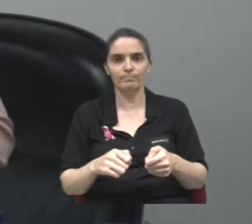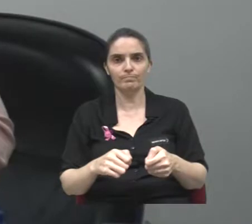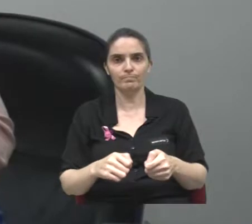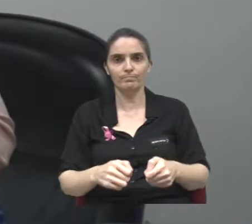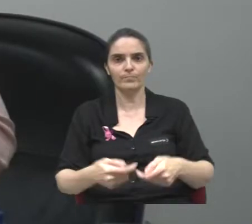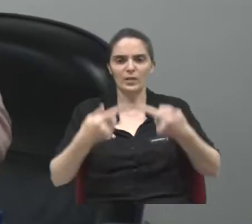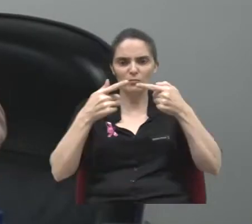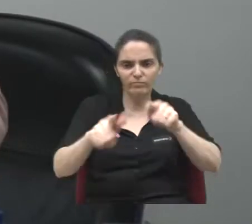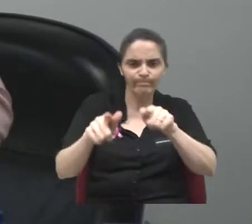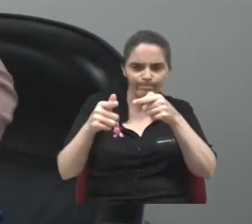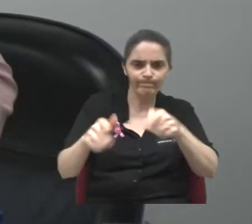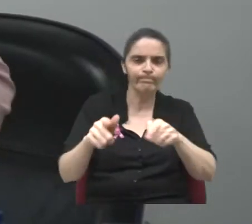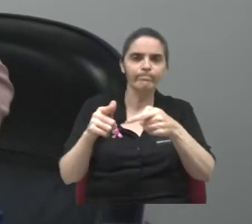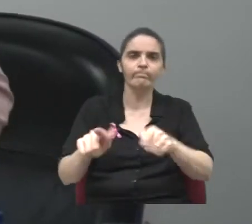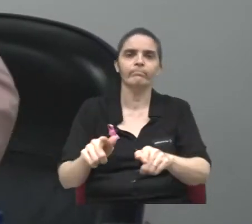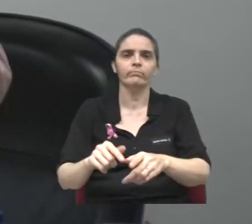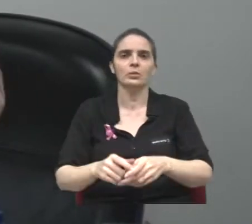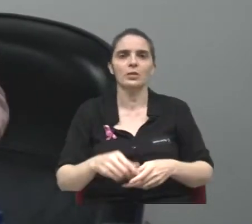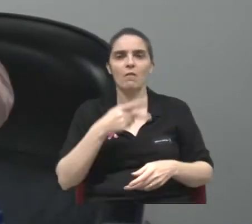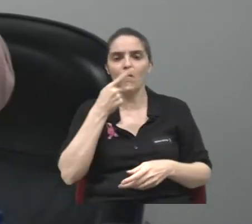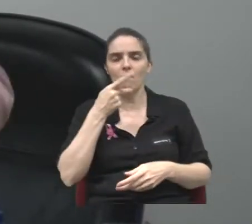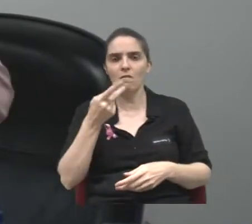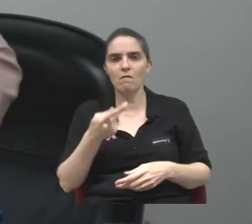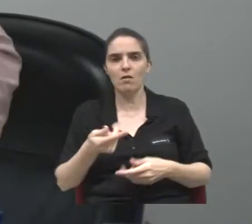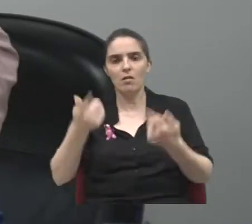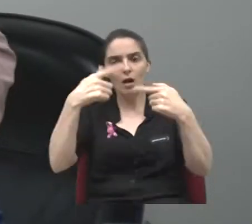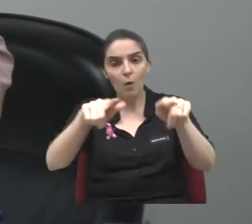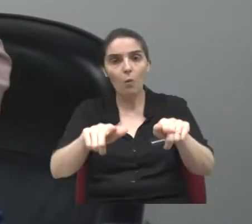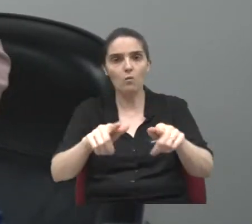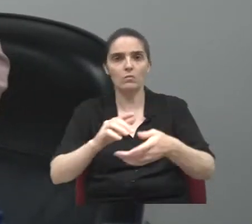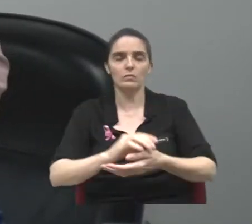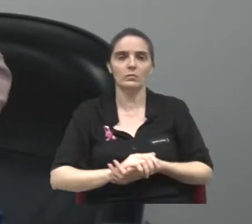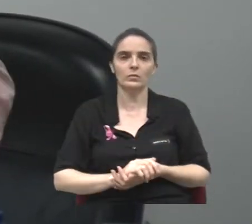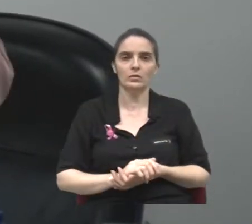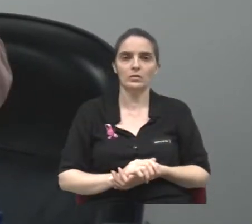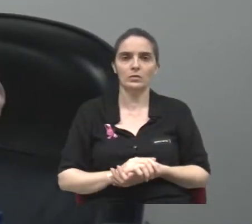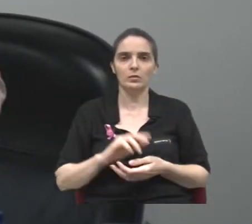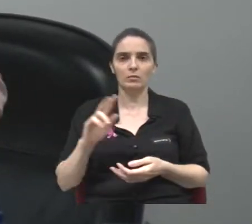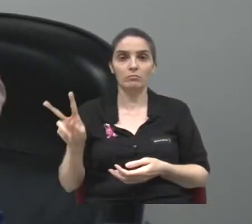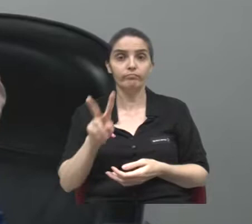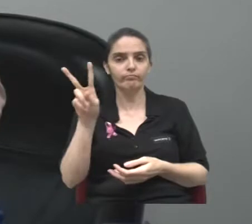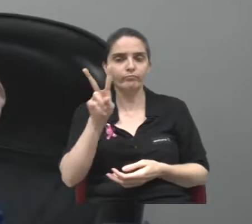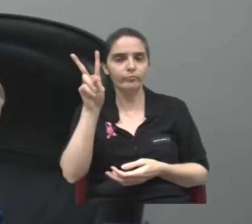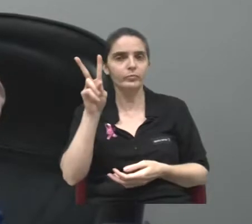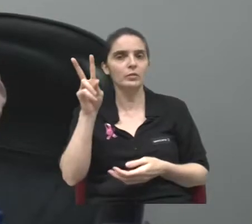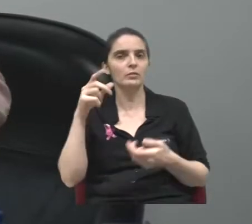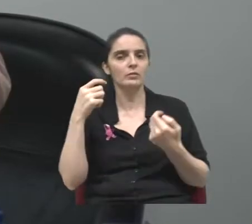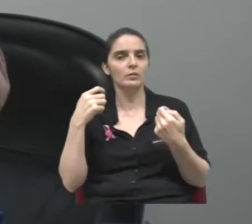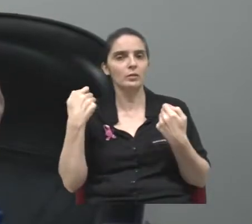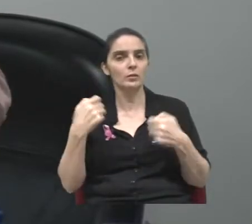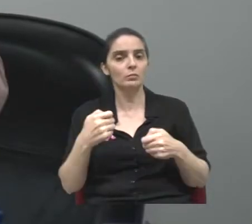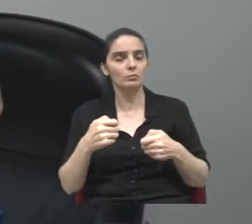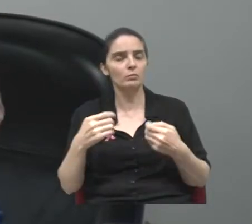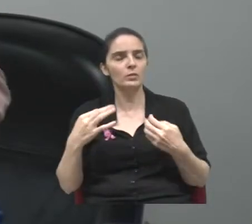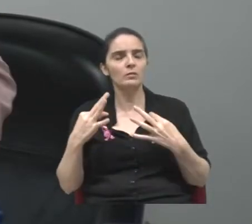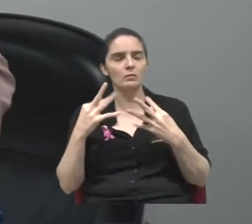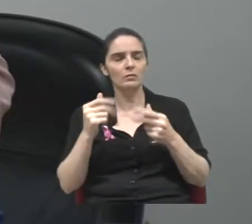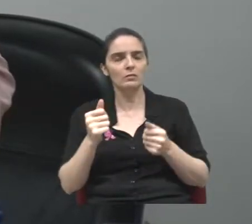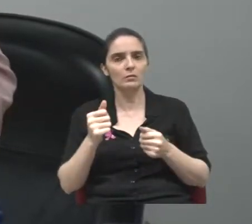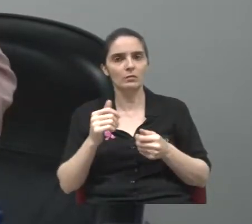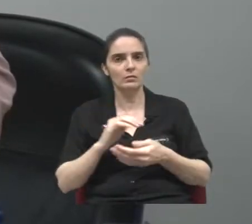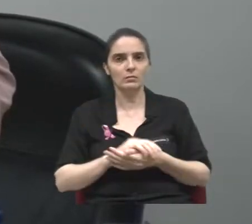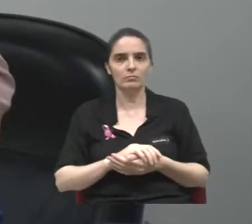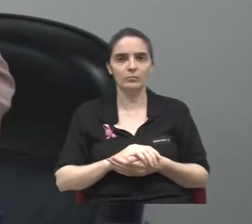criticado, como essa situação, e valorizar o que deve ser valorizado. E o programa Mais Médico é um programa de